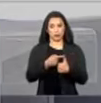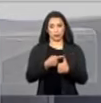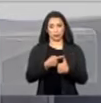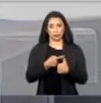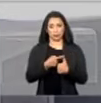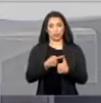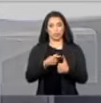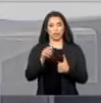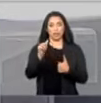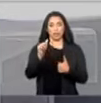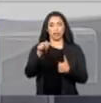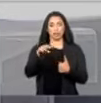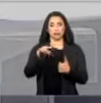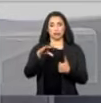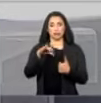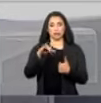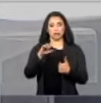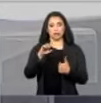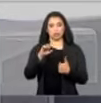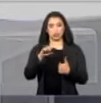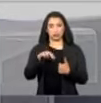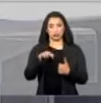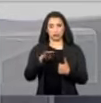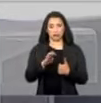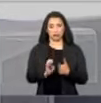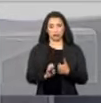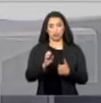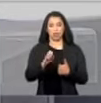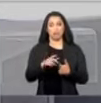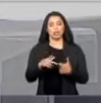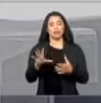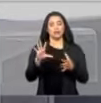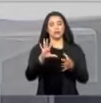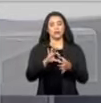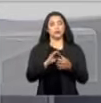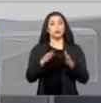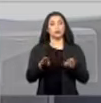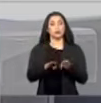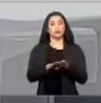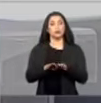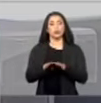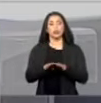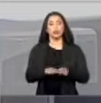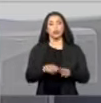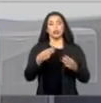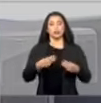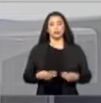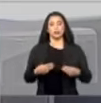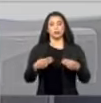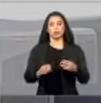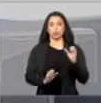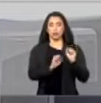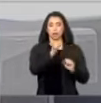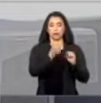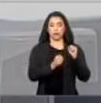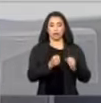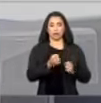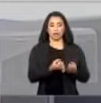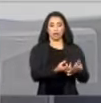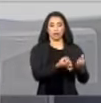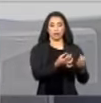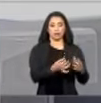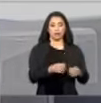que acumularia as funções de reguladora e fomentadora, vinculada ao Ministério da Indústria e Comércio Exterior.